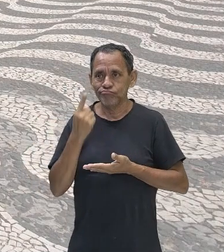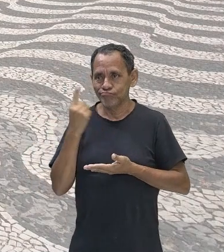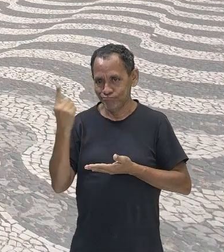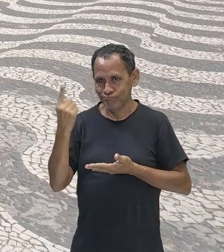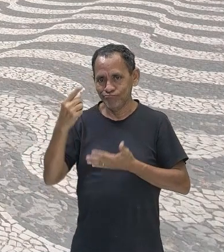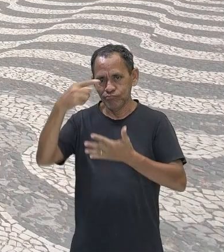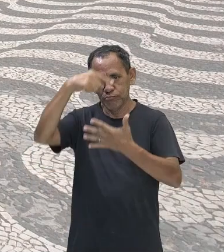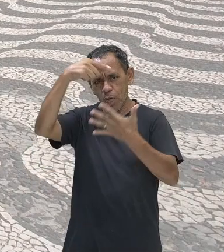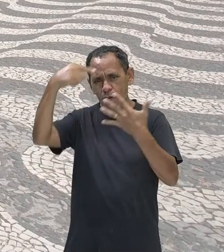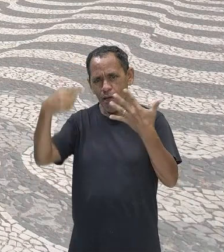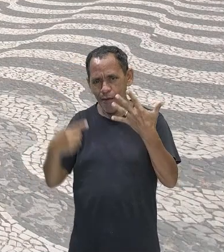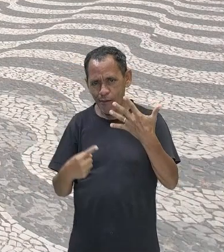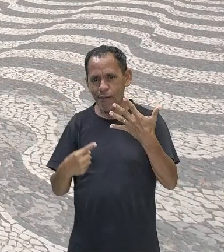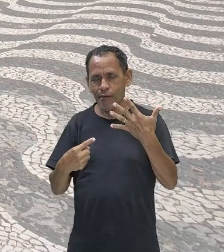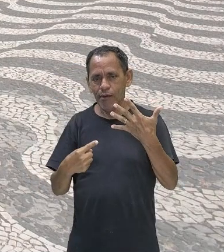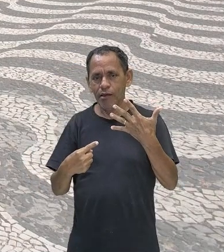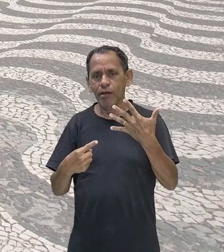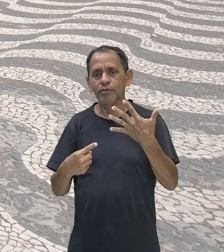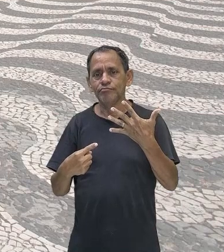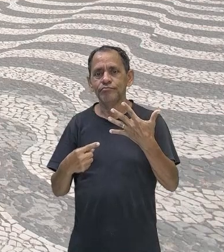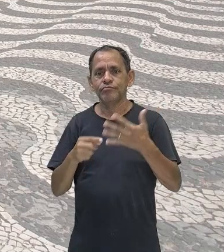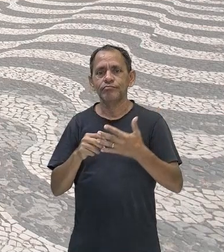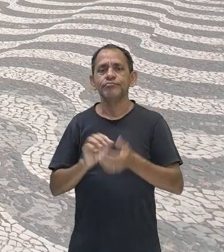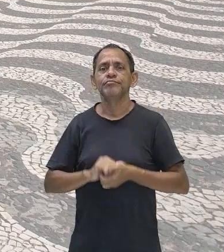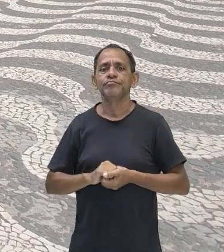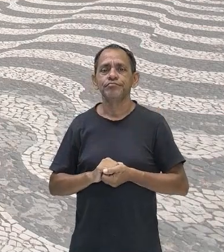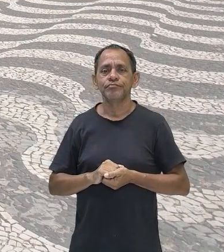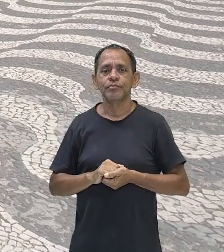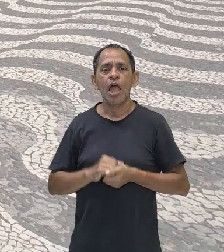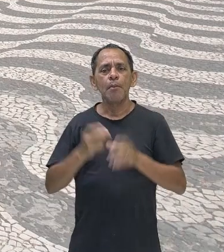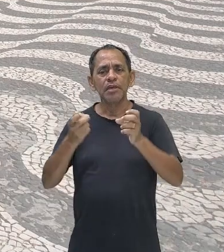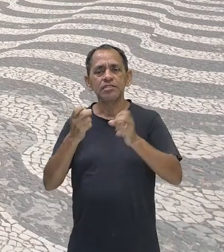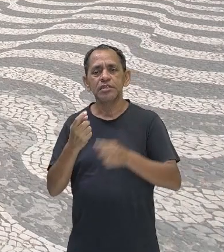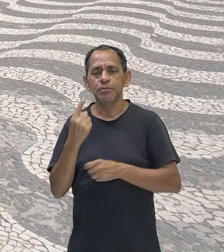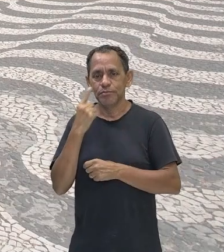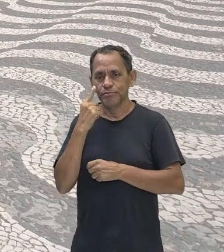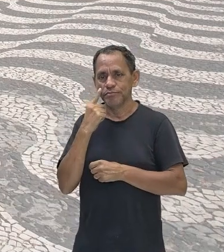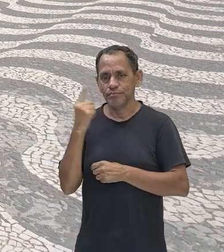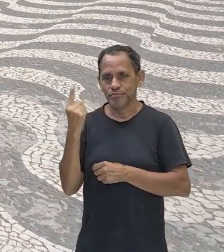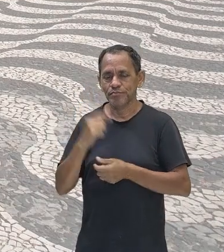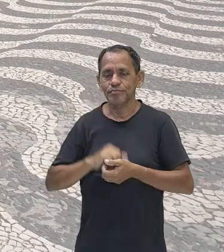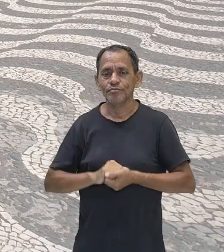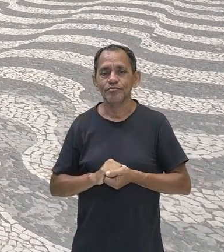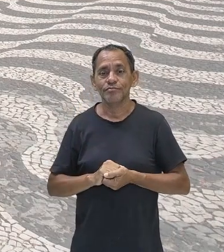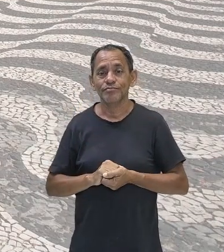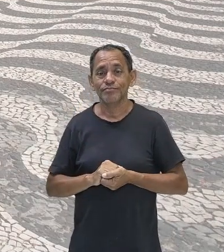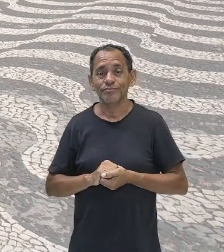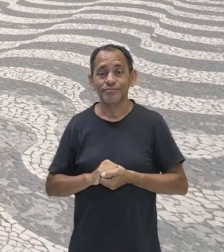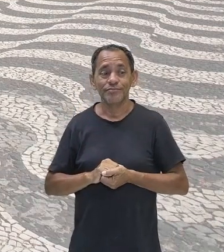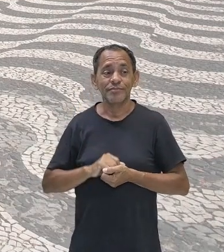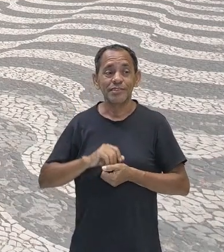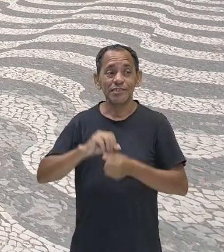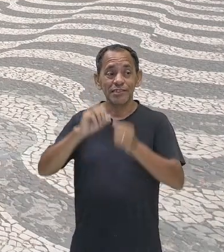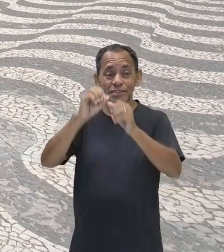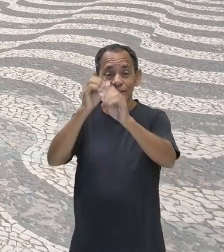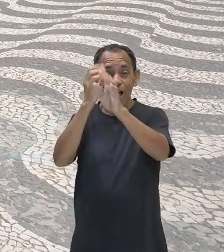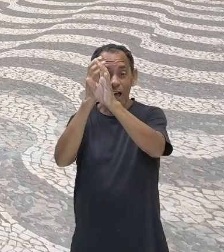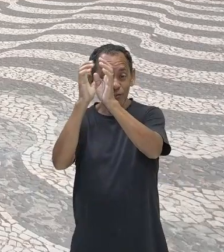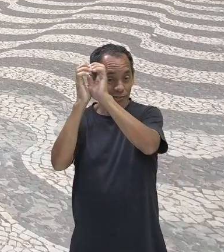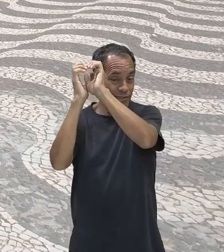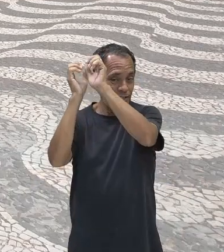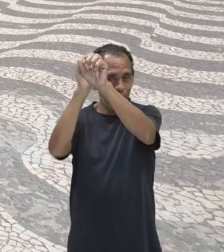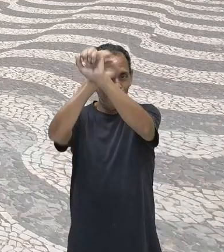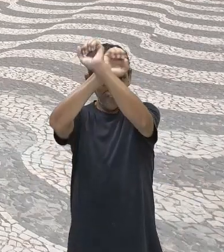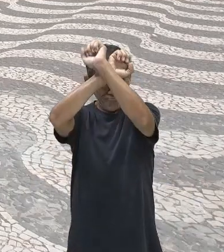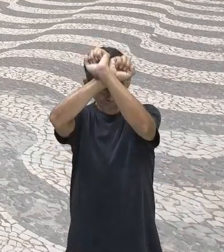da autoestima. Observem por onde eu estou, né? Nós estamos no Largo de São Sebastião e vai começar a